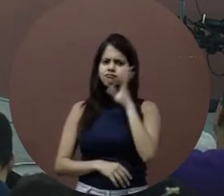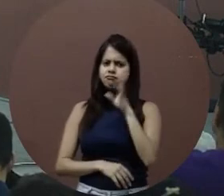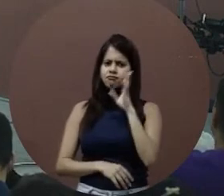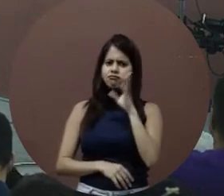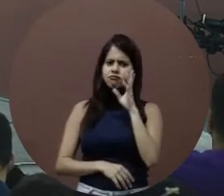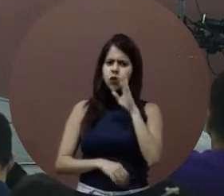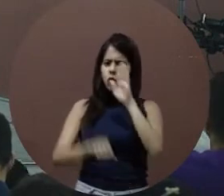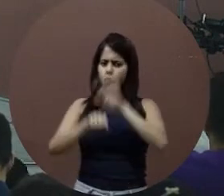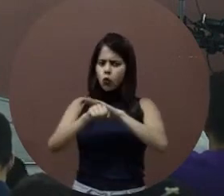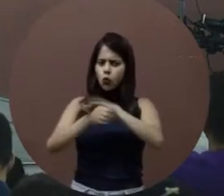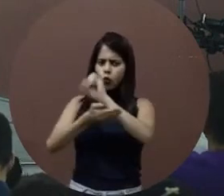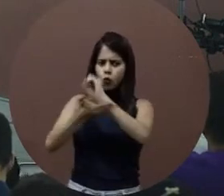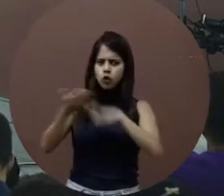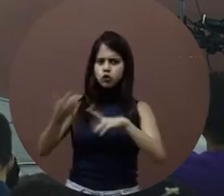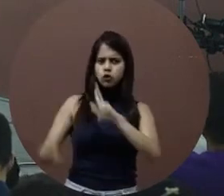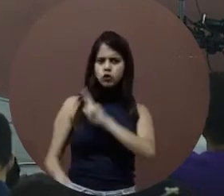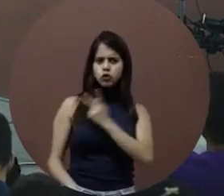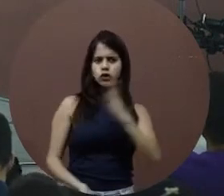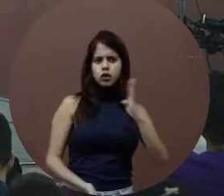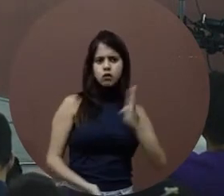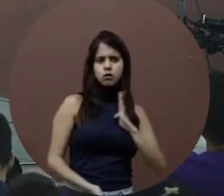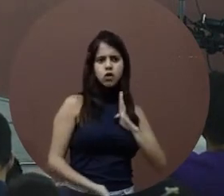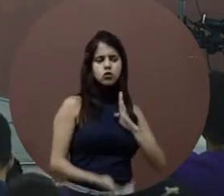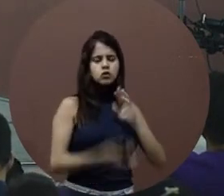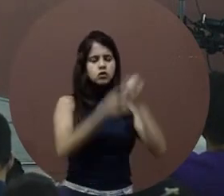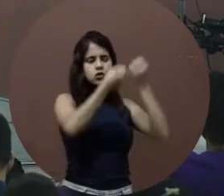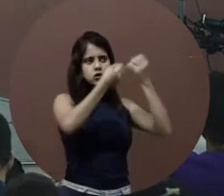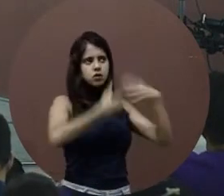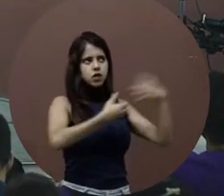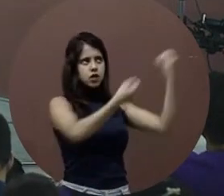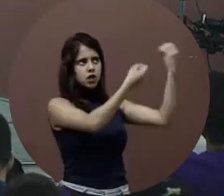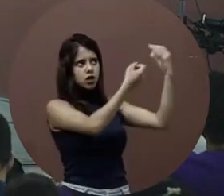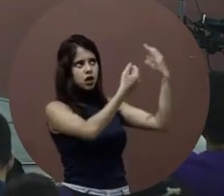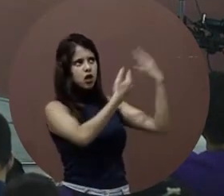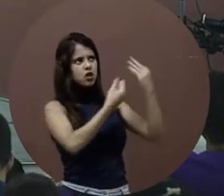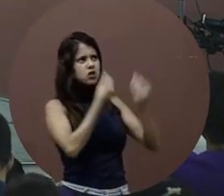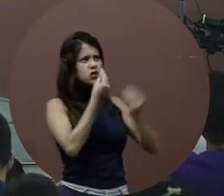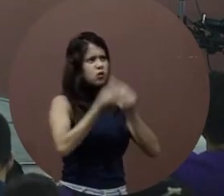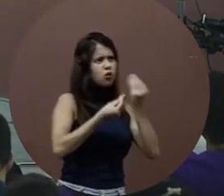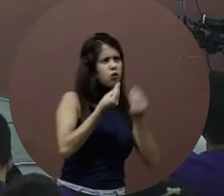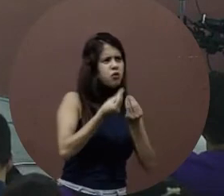autor de Hebreus, ele trata a graça como se fosse um tipo de